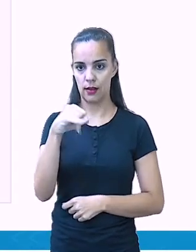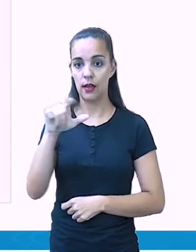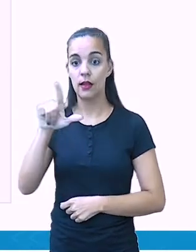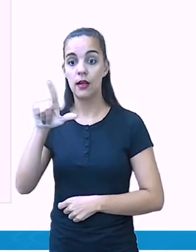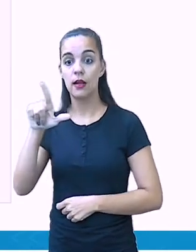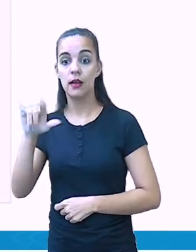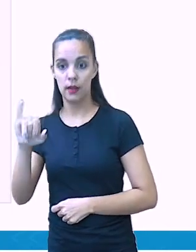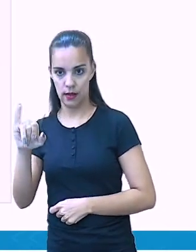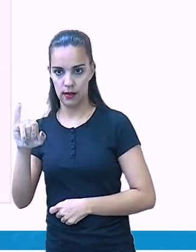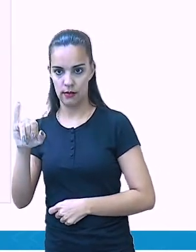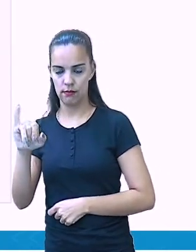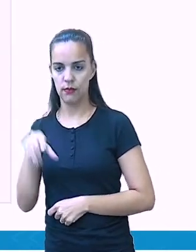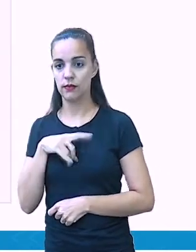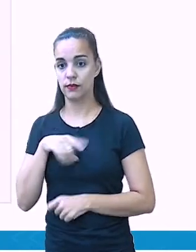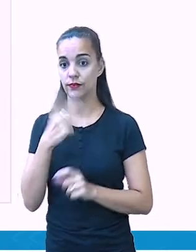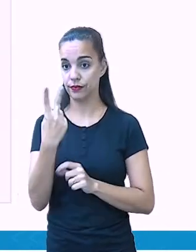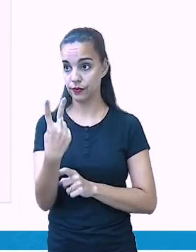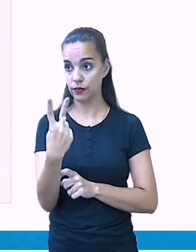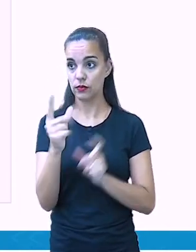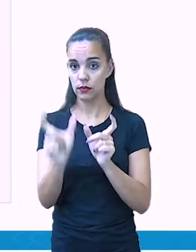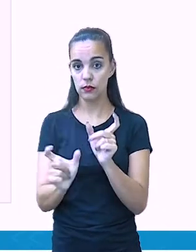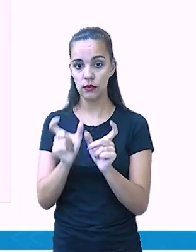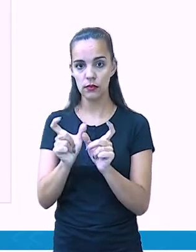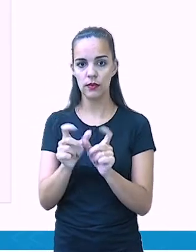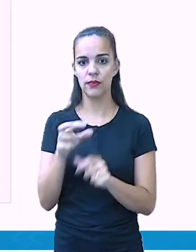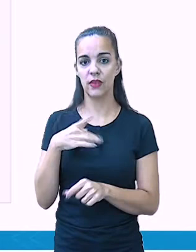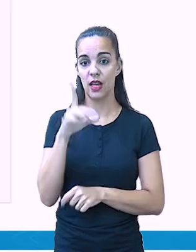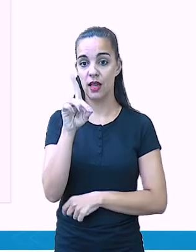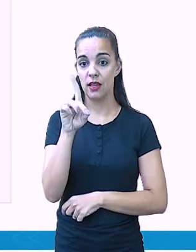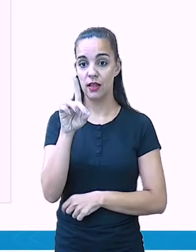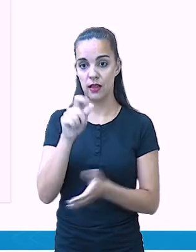A-li, 2 sílabas. Dever,